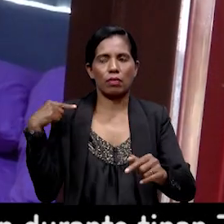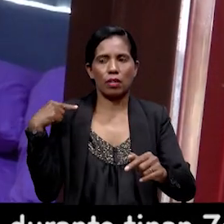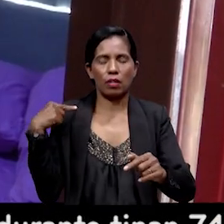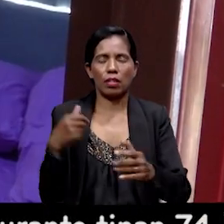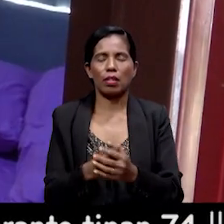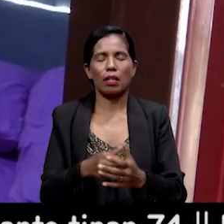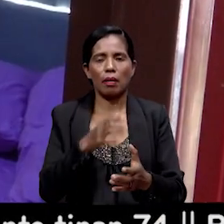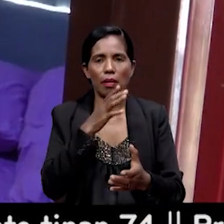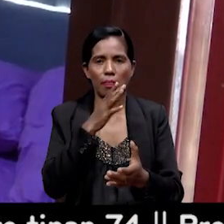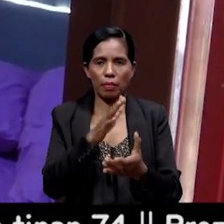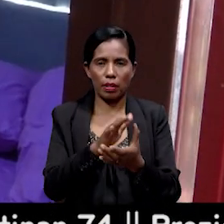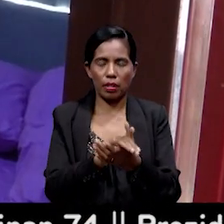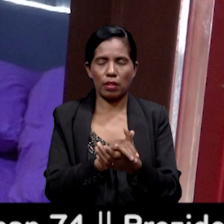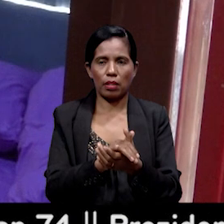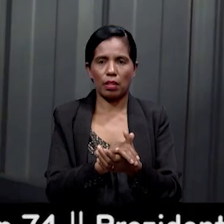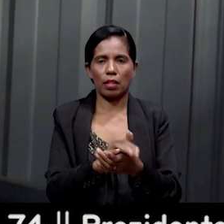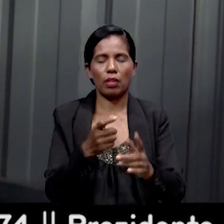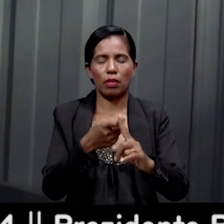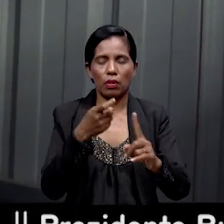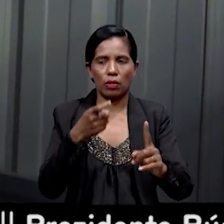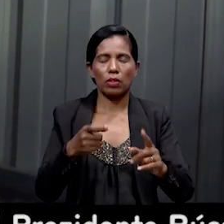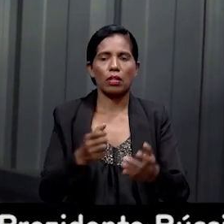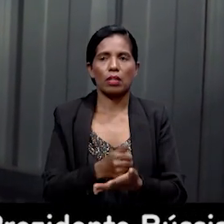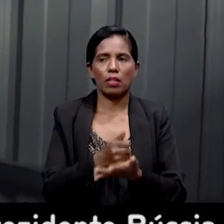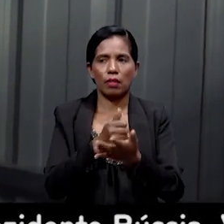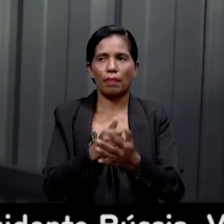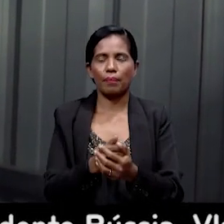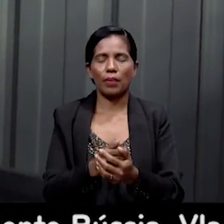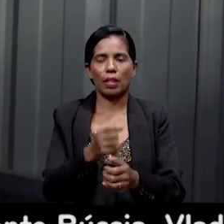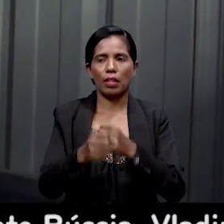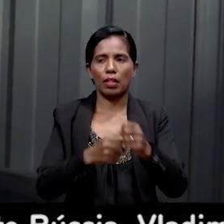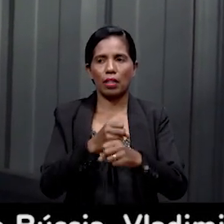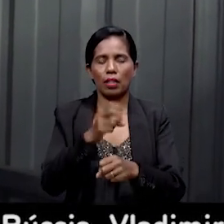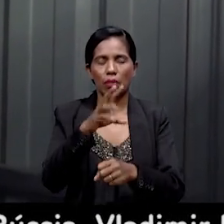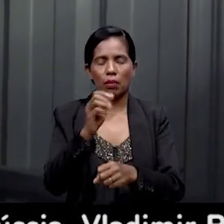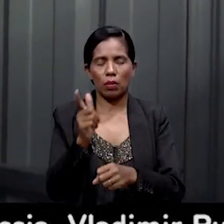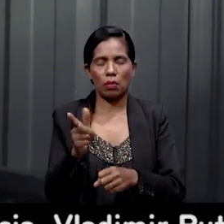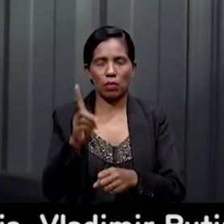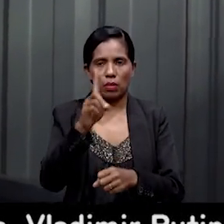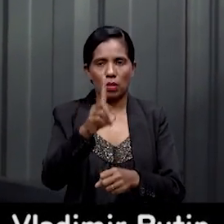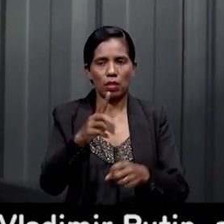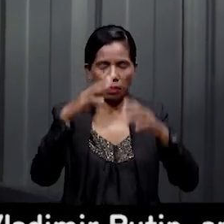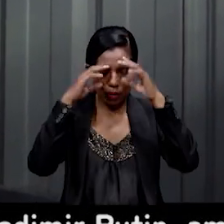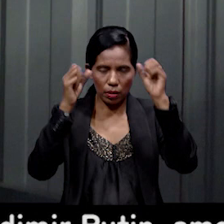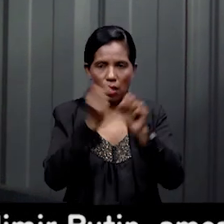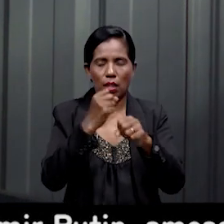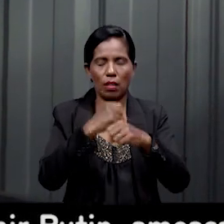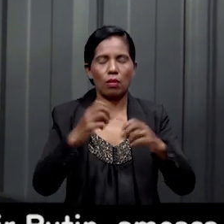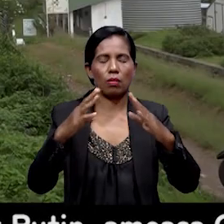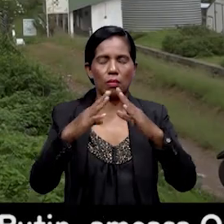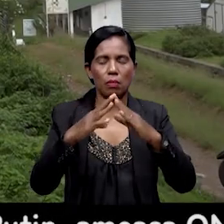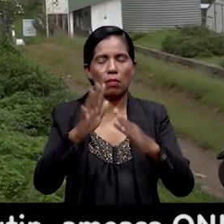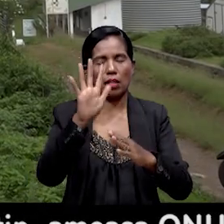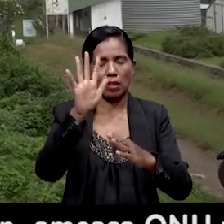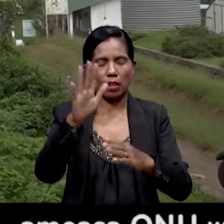esposa presidente li husi comissão sadia. E atinan rihun rua ruanulu resen ida presidência república construi ona uma lima ba